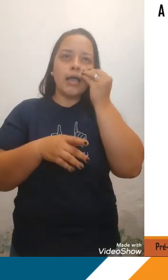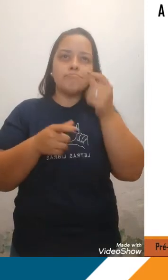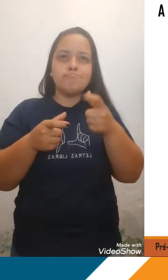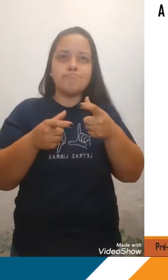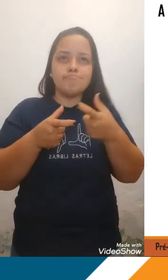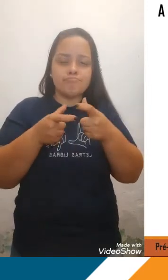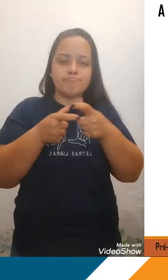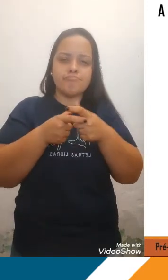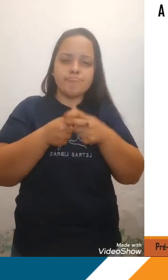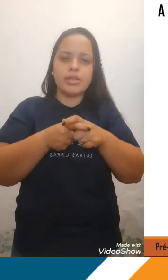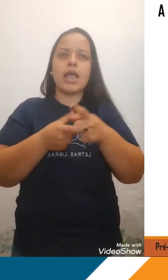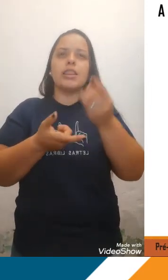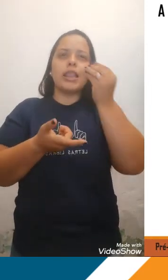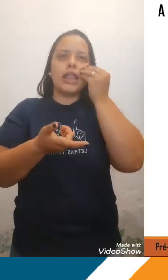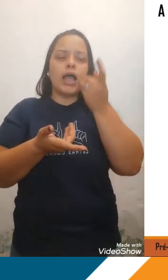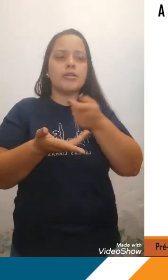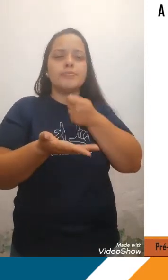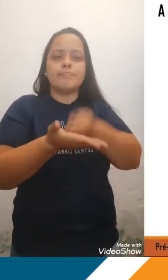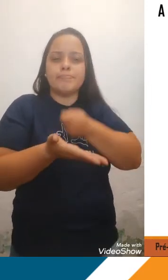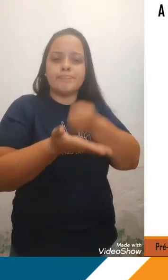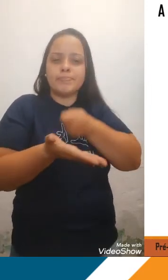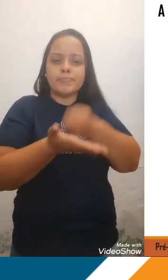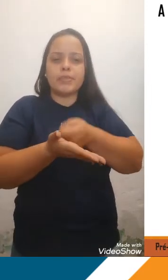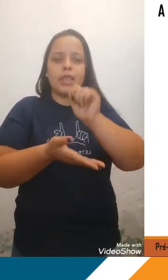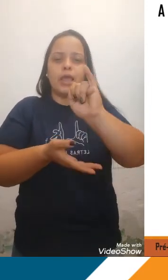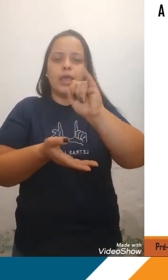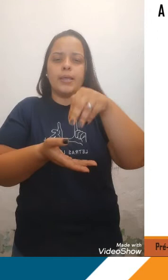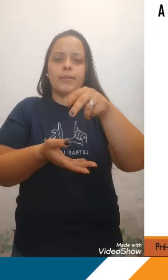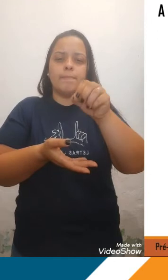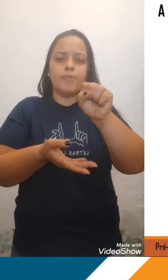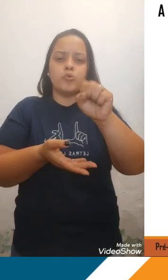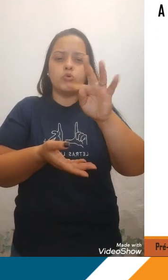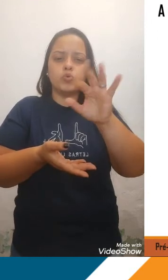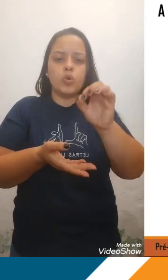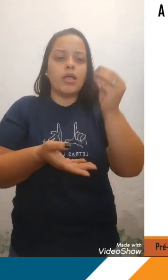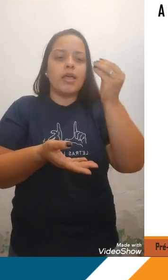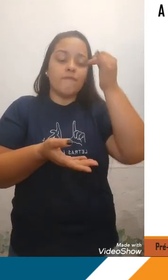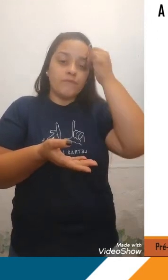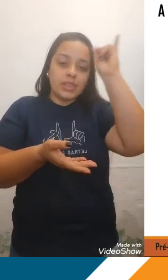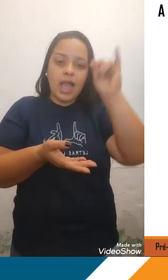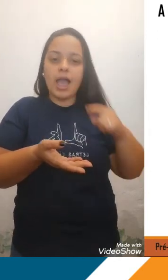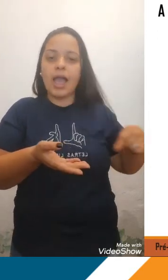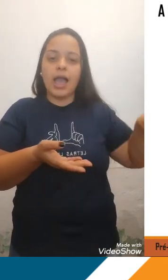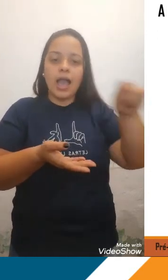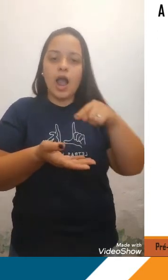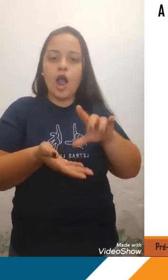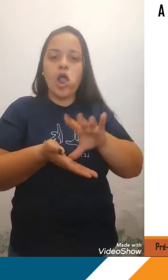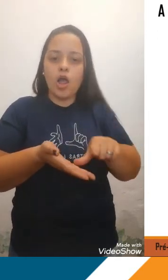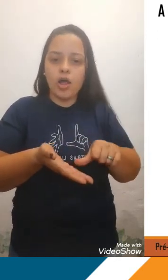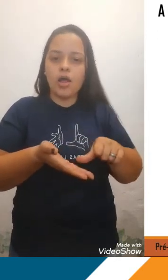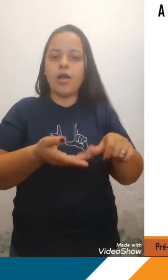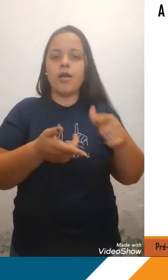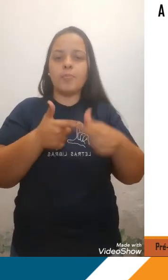controle sobre a cobrança de impostos na região mineradora, isto é, evitar sonegações e contrabandos. Esta medida